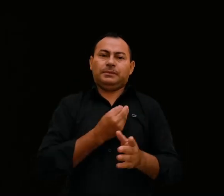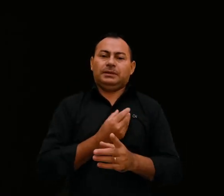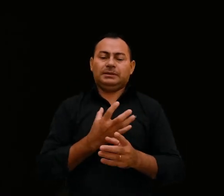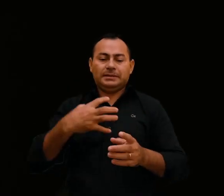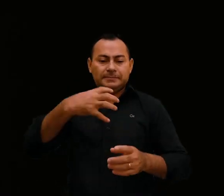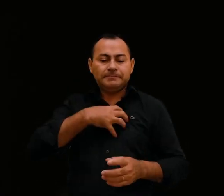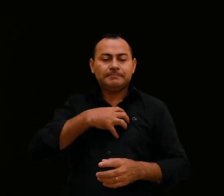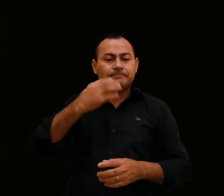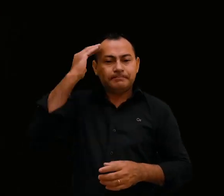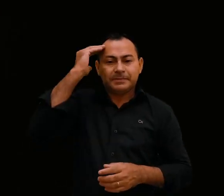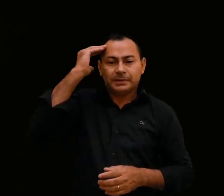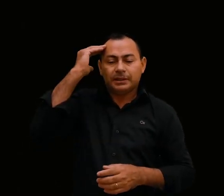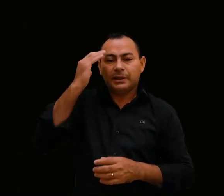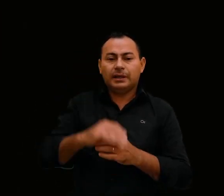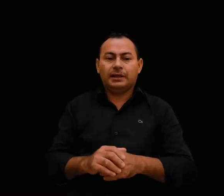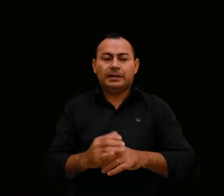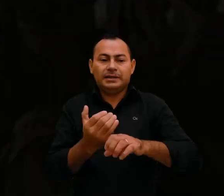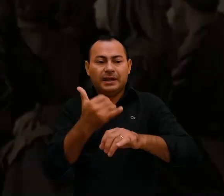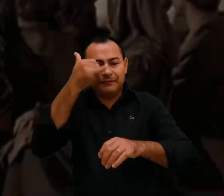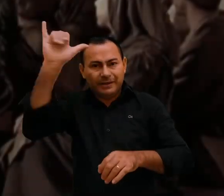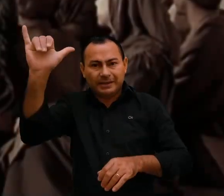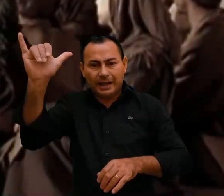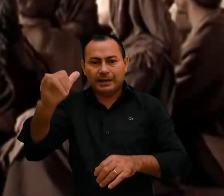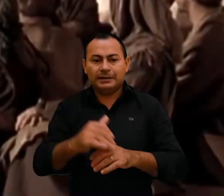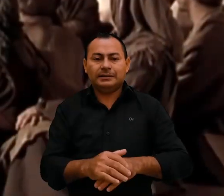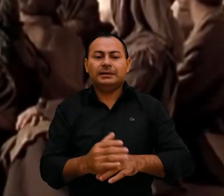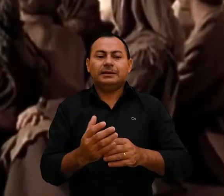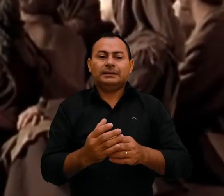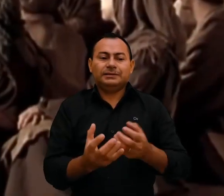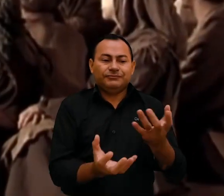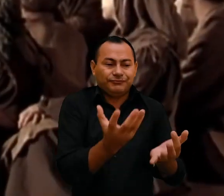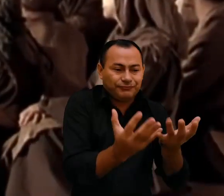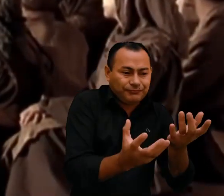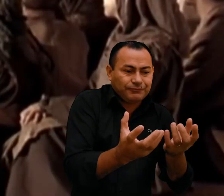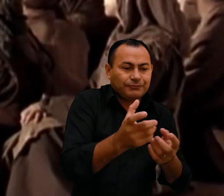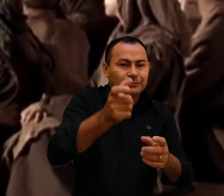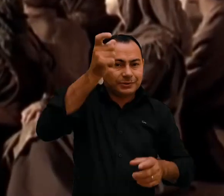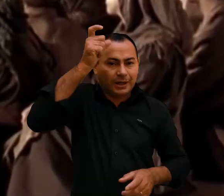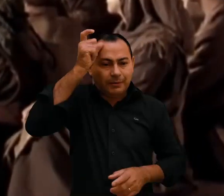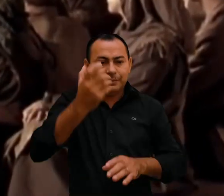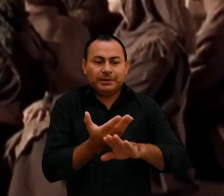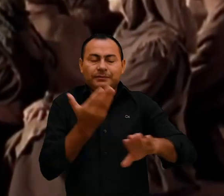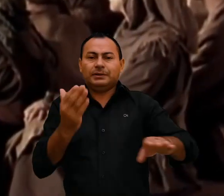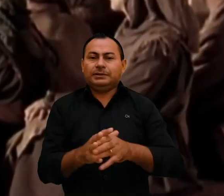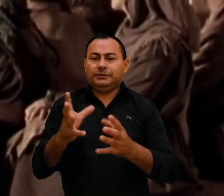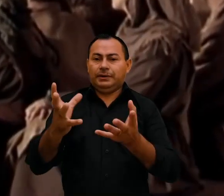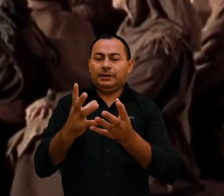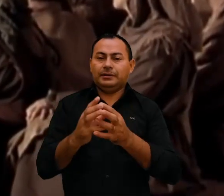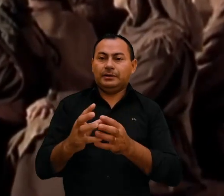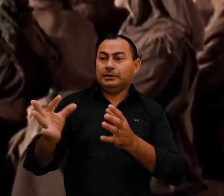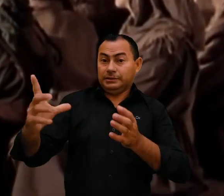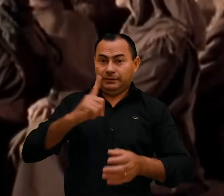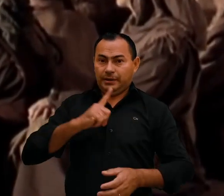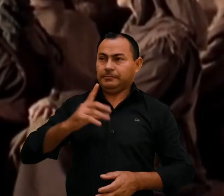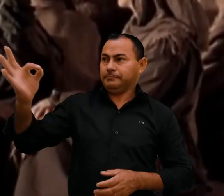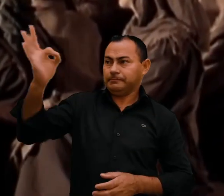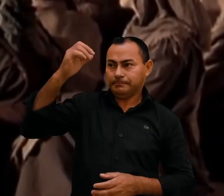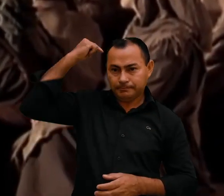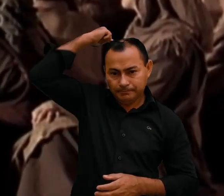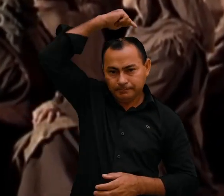devem se reencontrar e sair da Armadilha do Diabo se você não tiver os frutos do Espírito Santo e